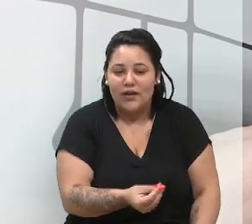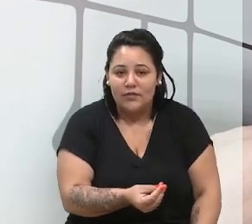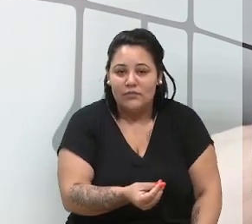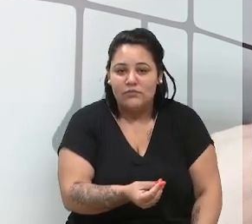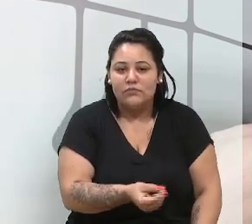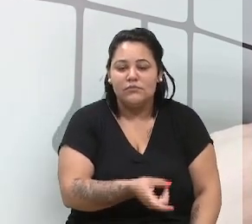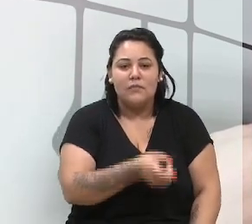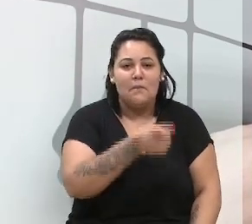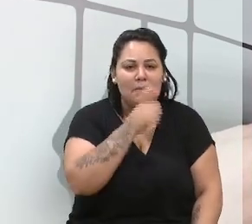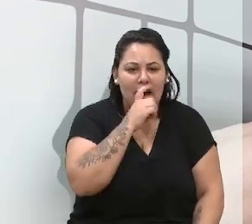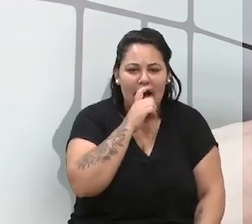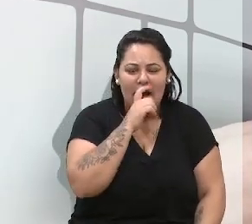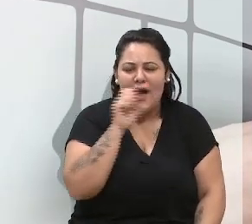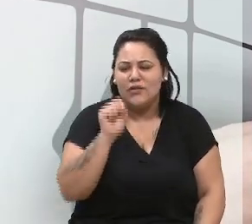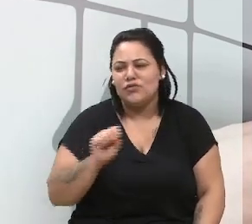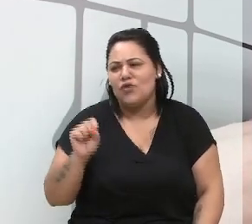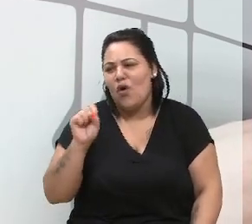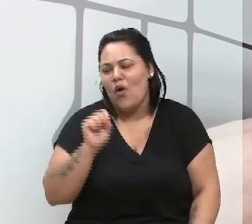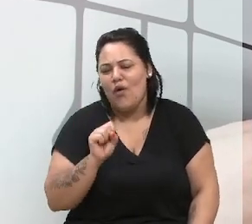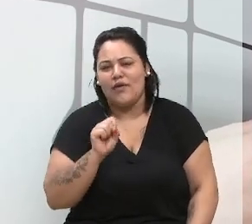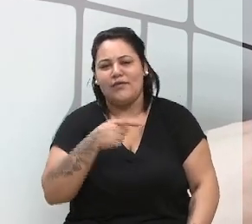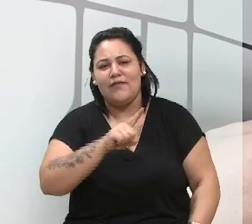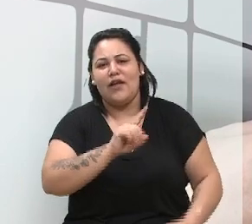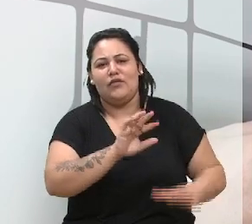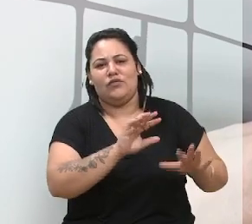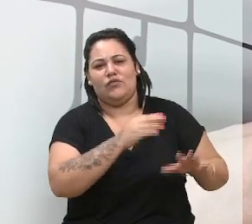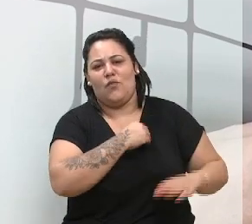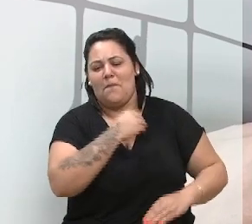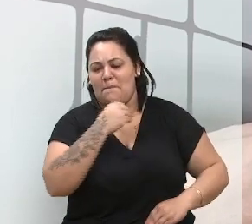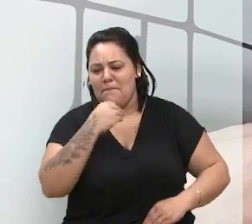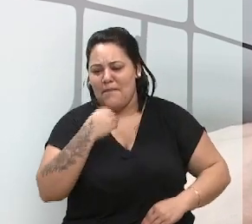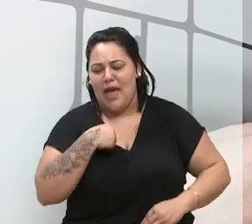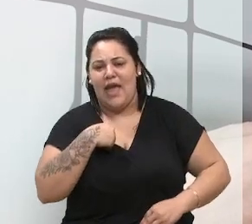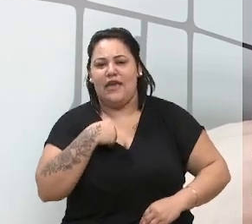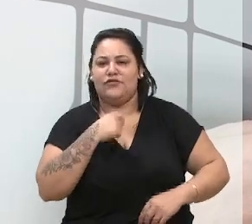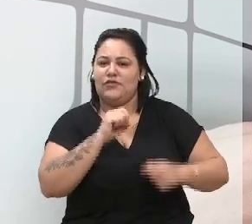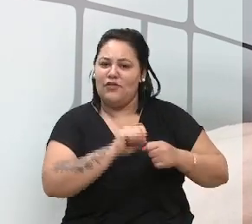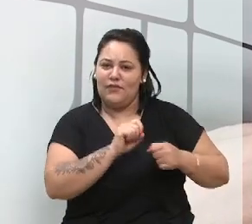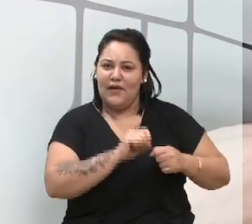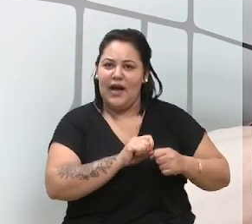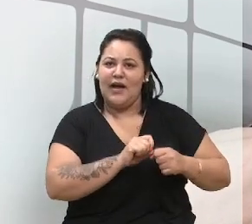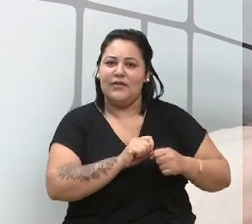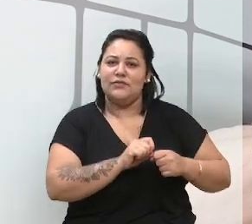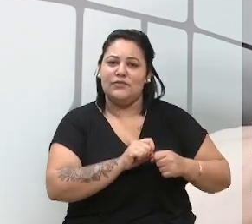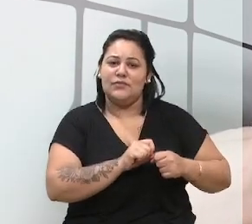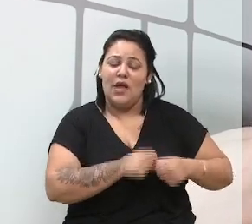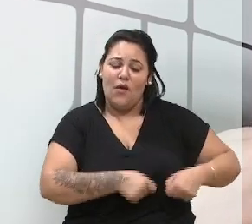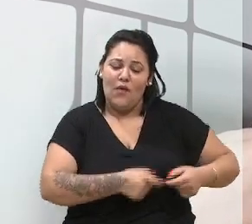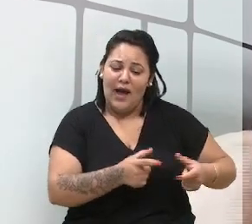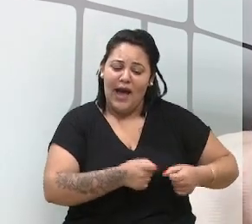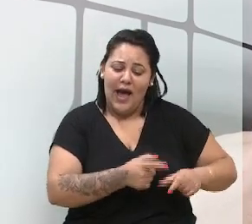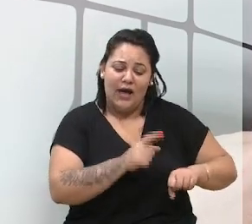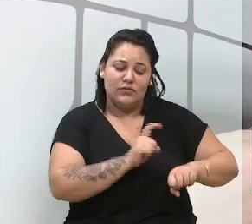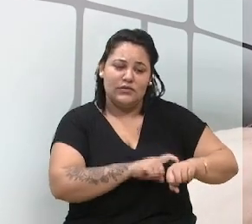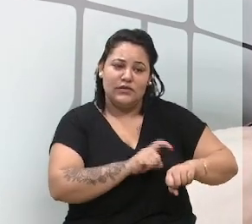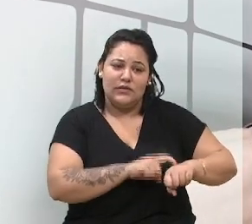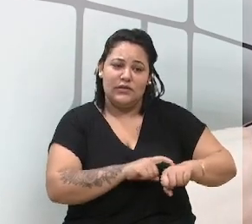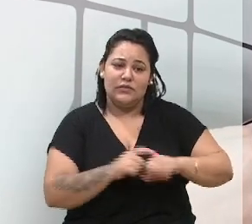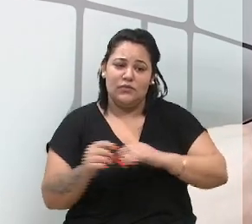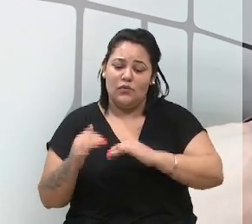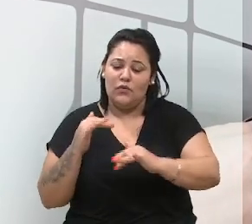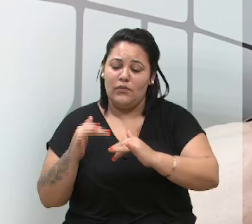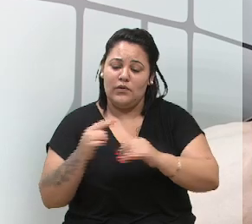nora uma sogra no médico eu tô me me deslocando eu tô gastando tempo eu tô movimentando a